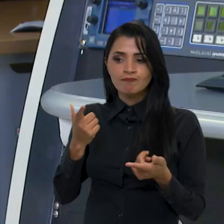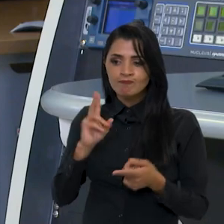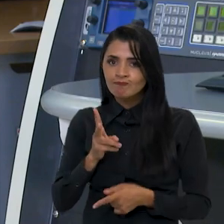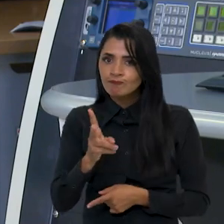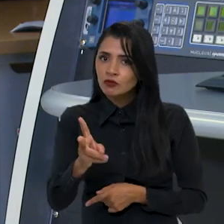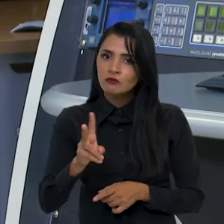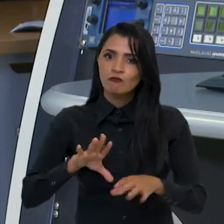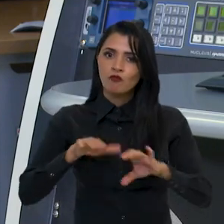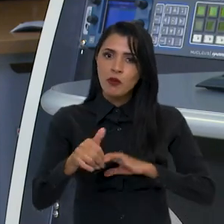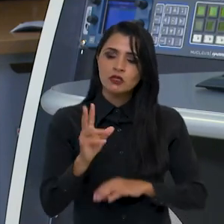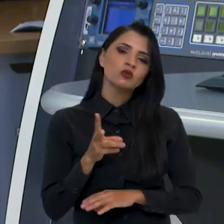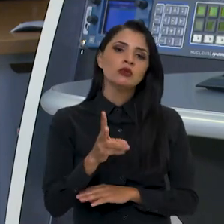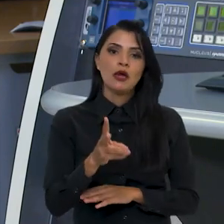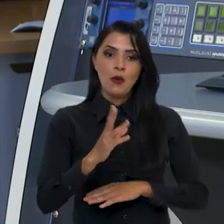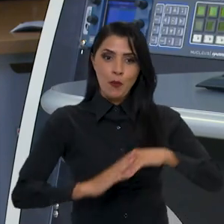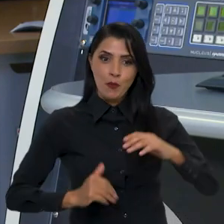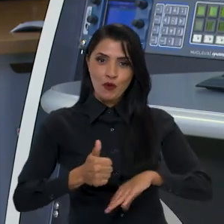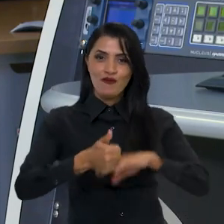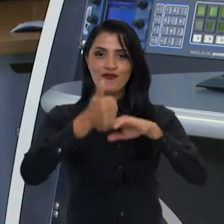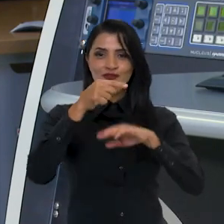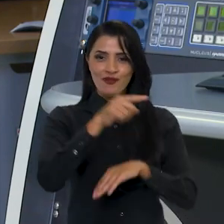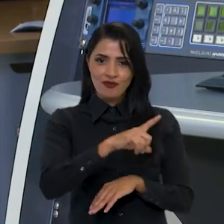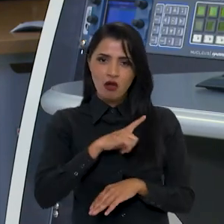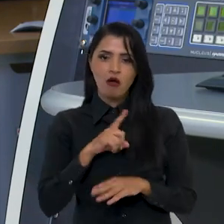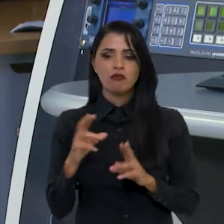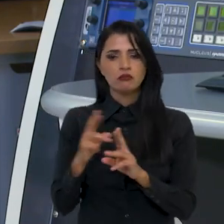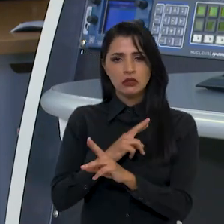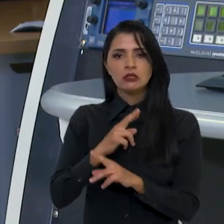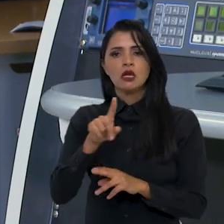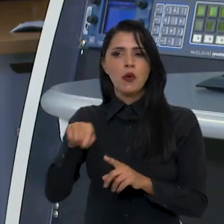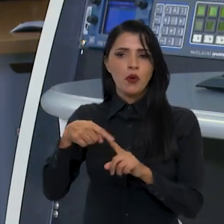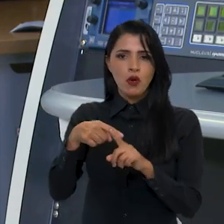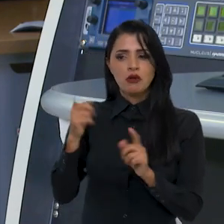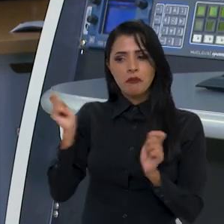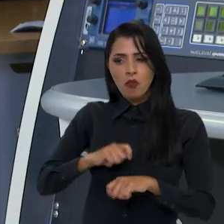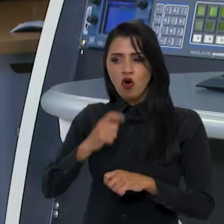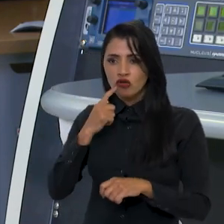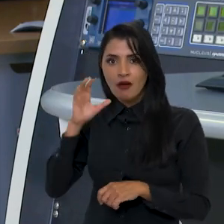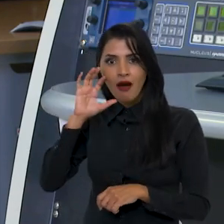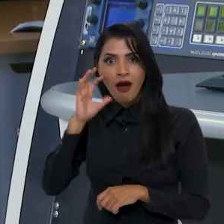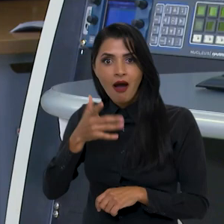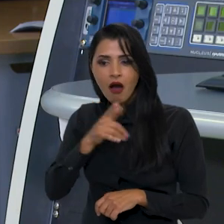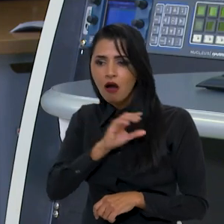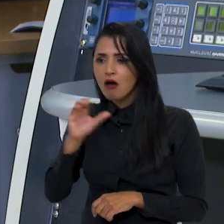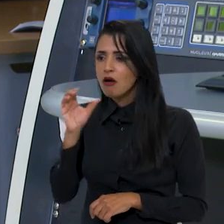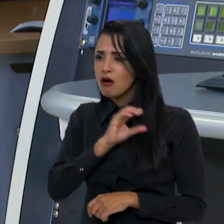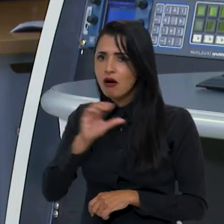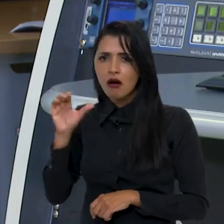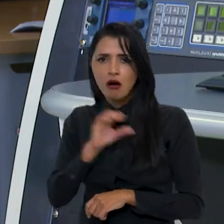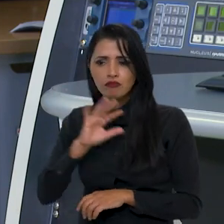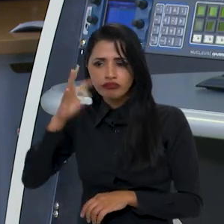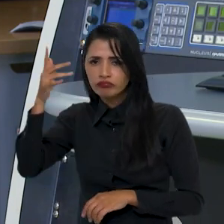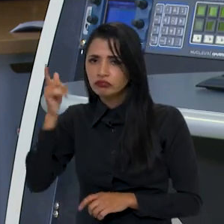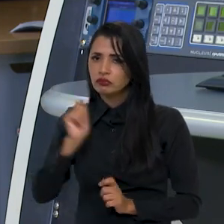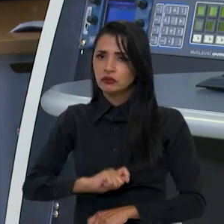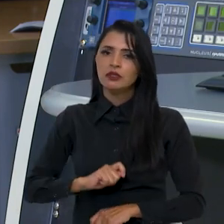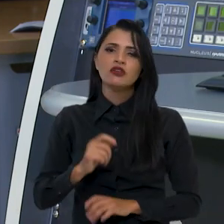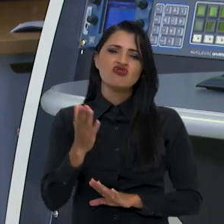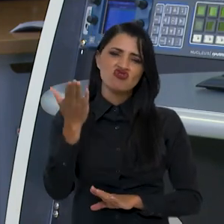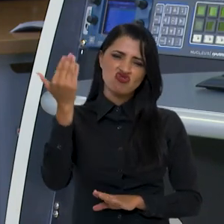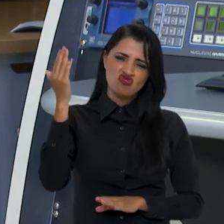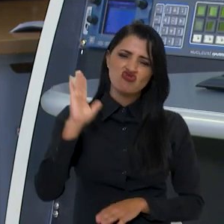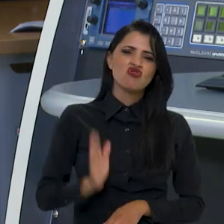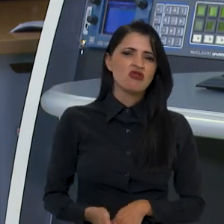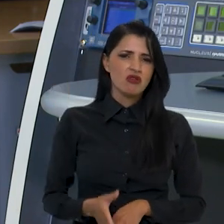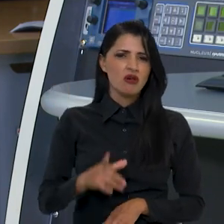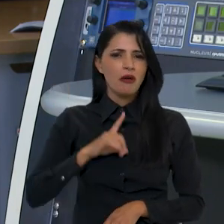uma formação continuada também do profissional com relação a mais casos que ele pode resolver com autonomia. Então, isso já era